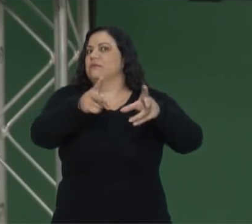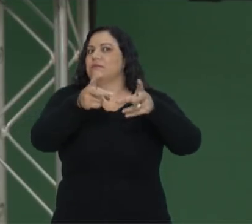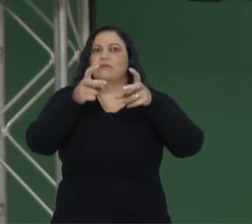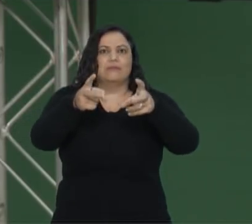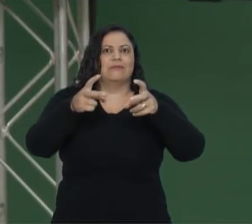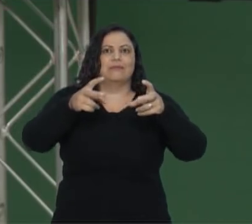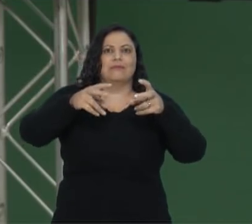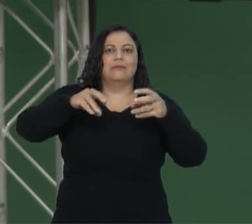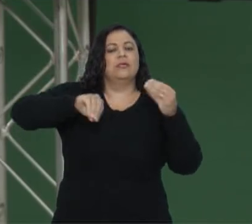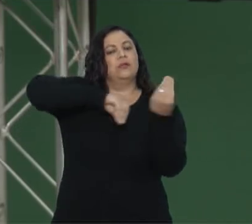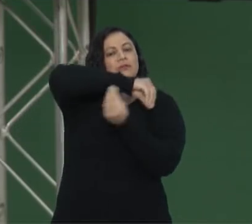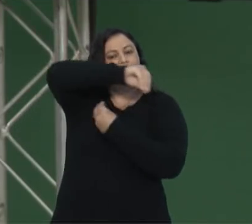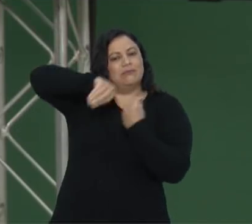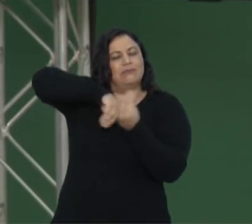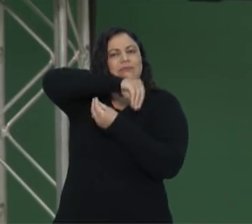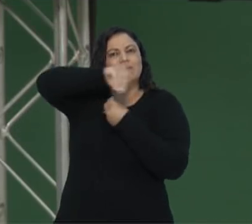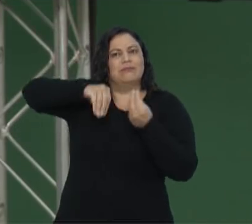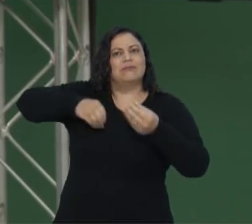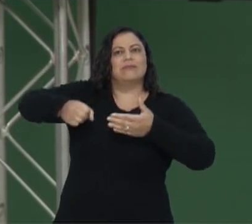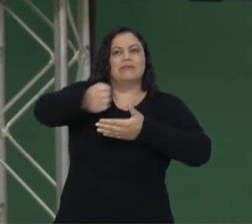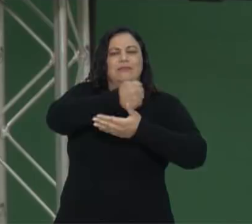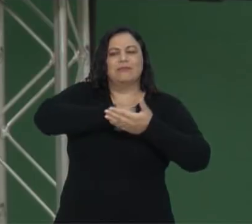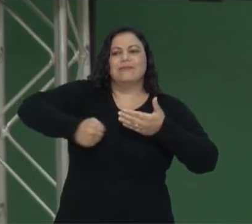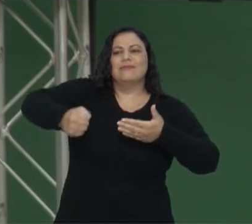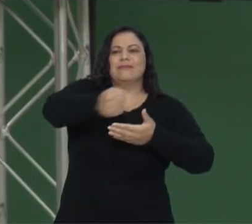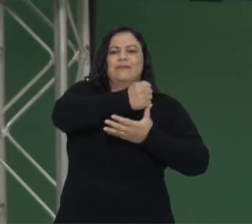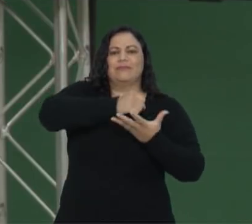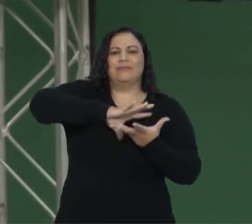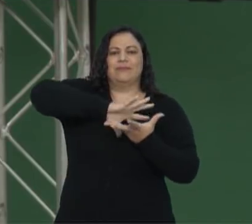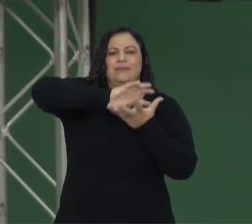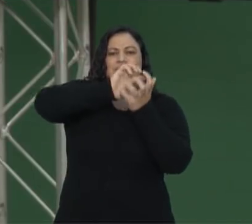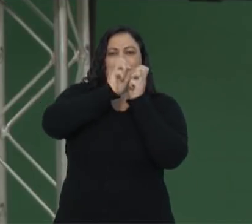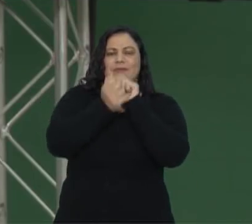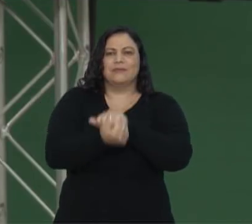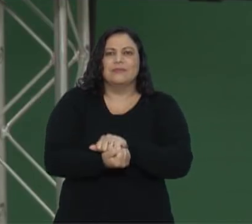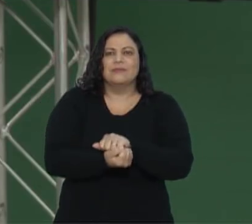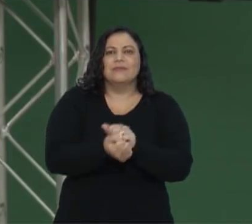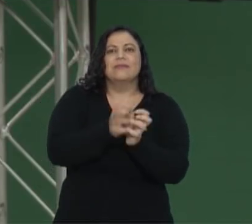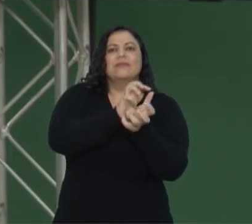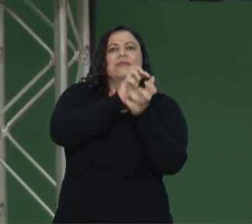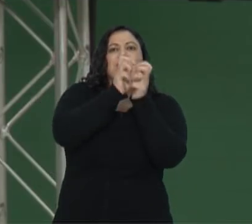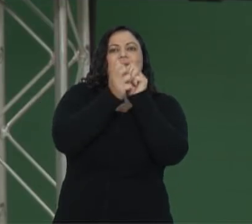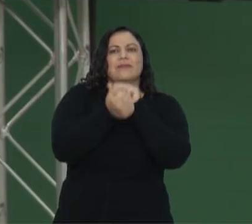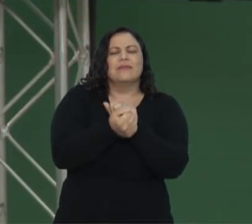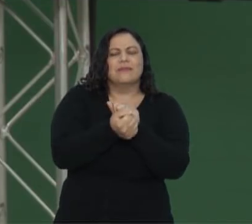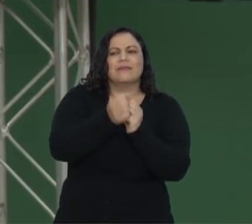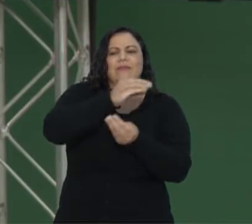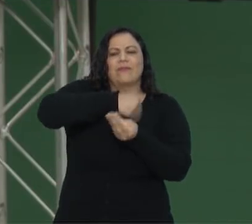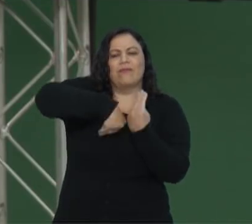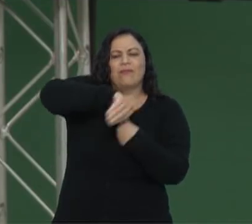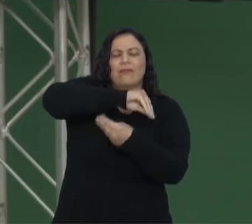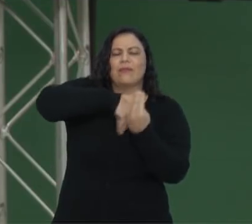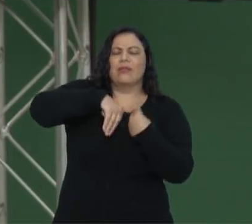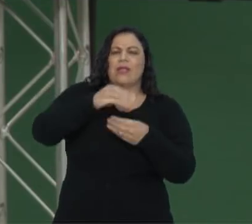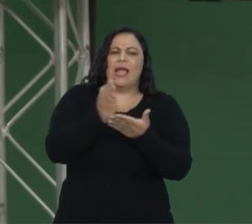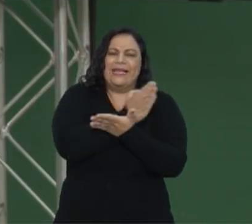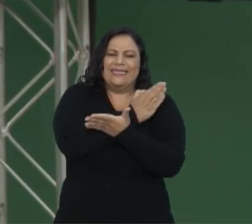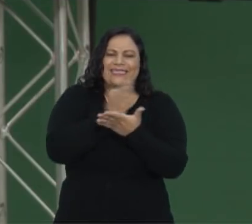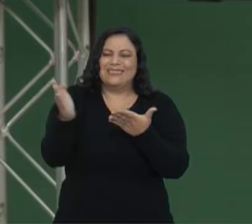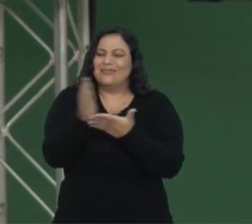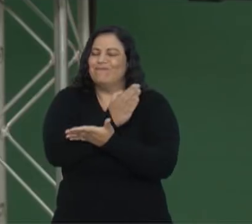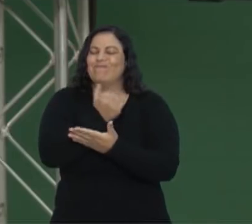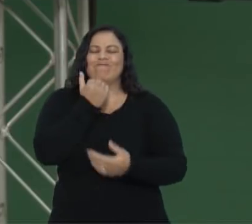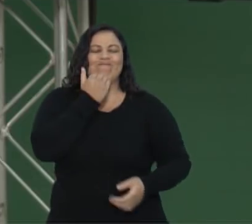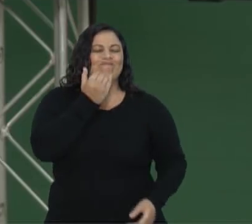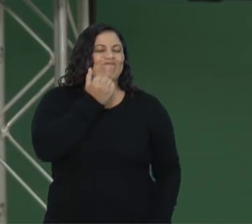bem misturados, ficou tão homogêneo, ou seja, você não consegue mais distinguir cada um deles, porque